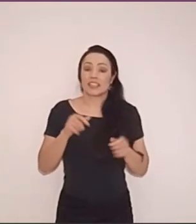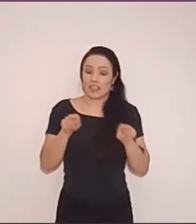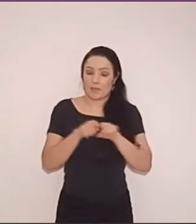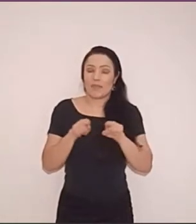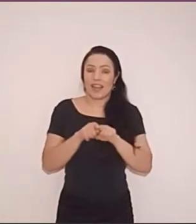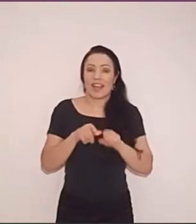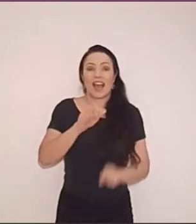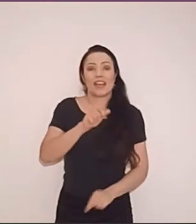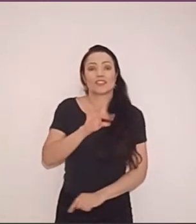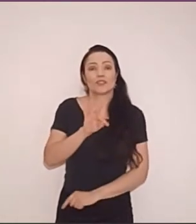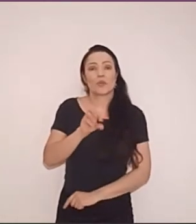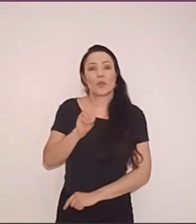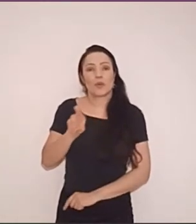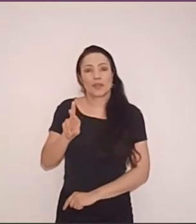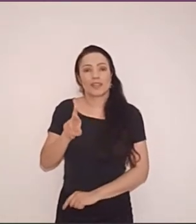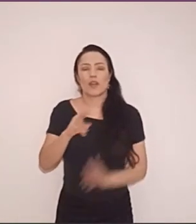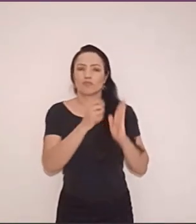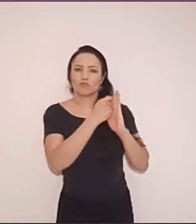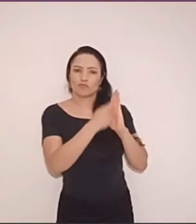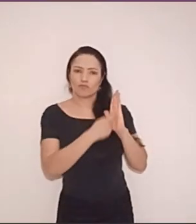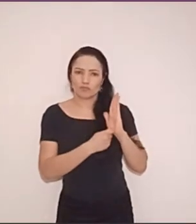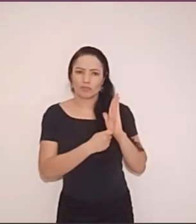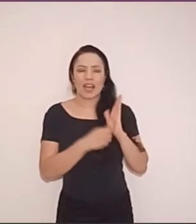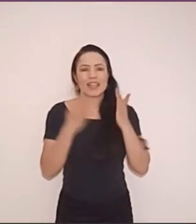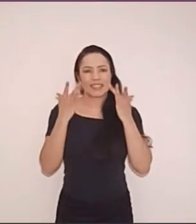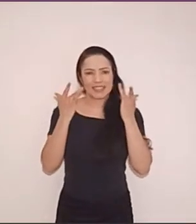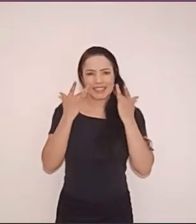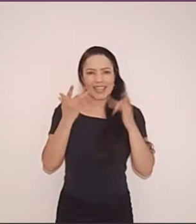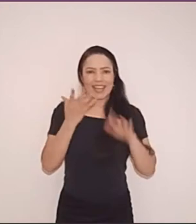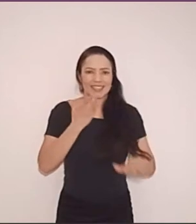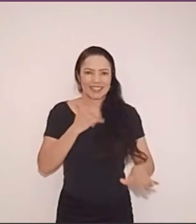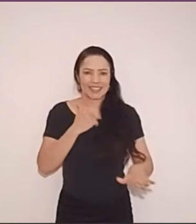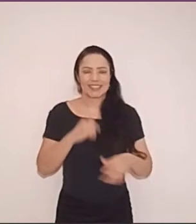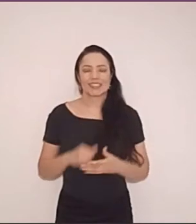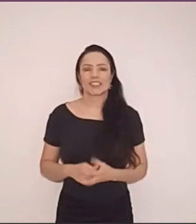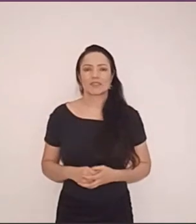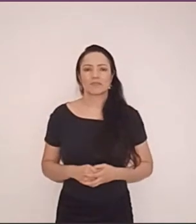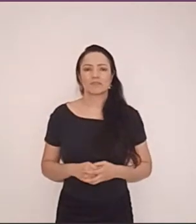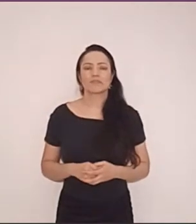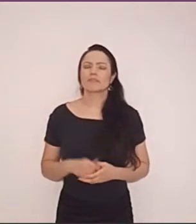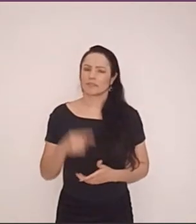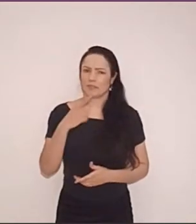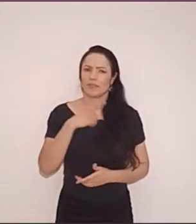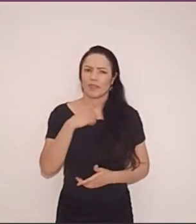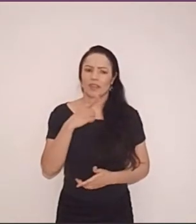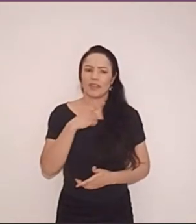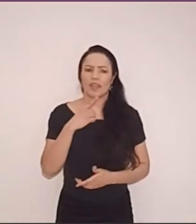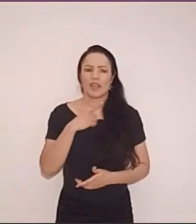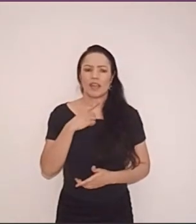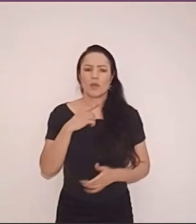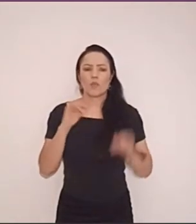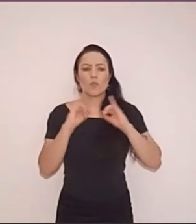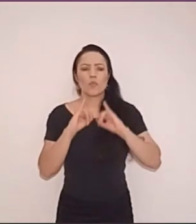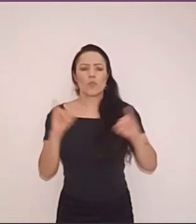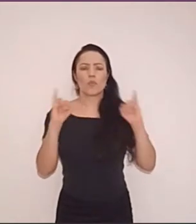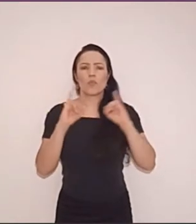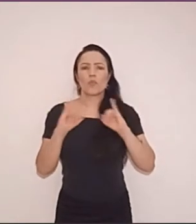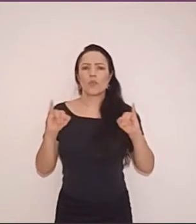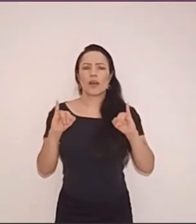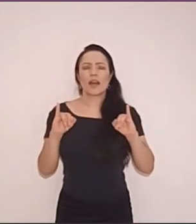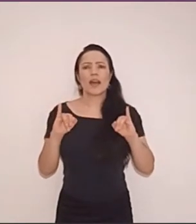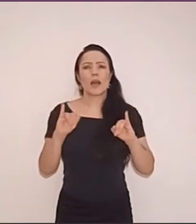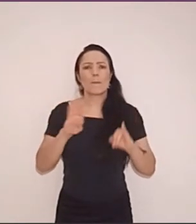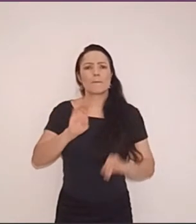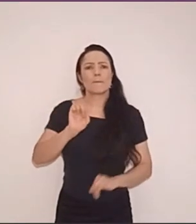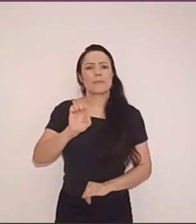roteirista dramaturgo infantil Nogueira Existe um ditado fon-fon da etnia do